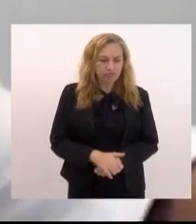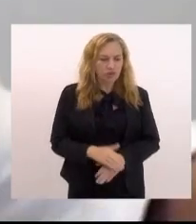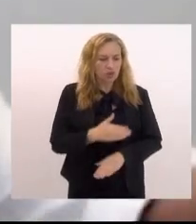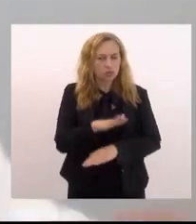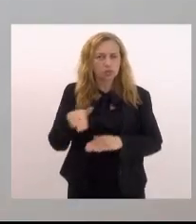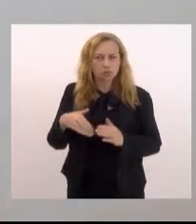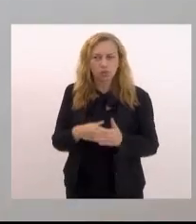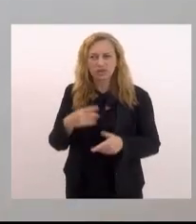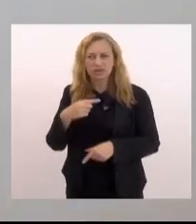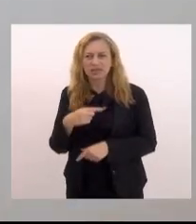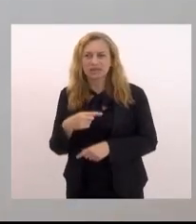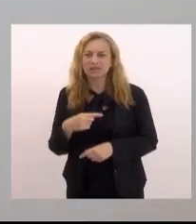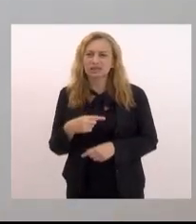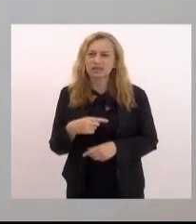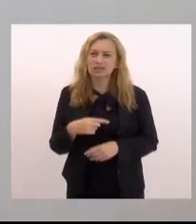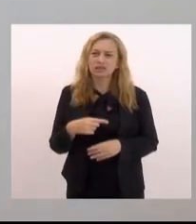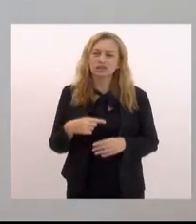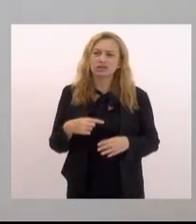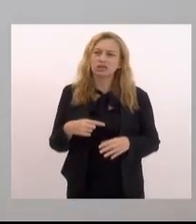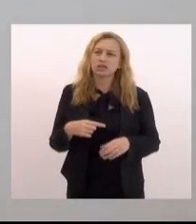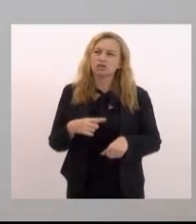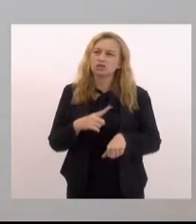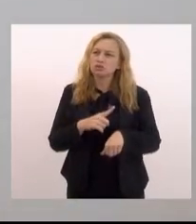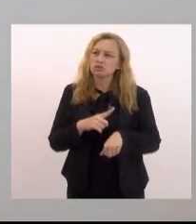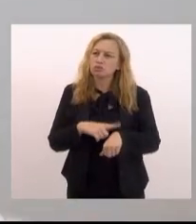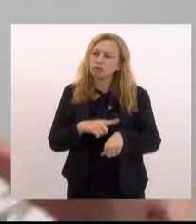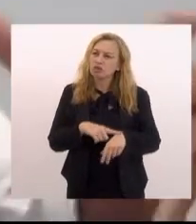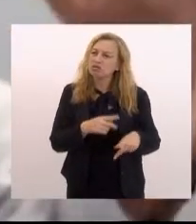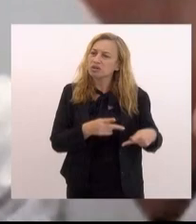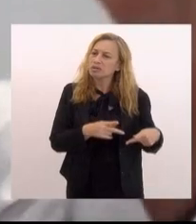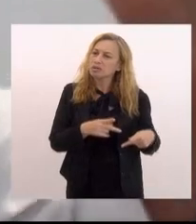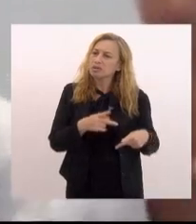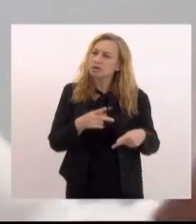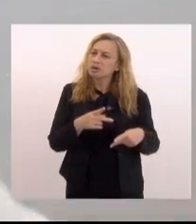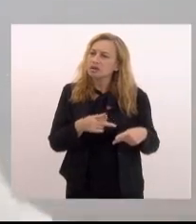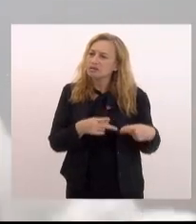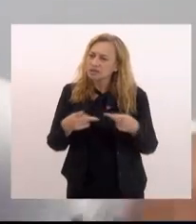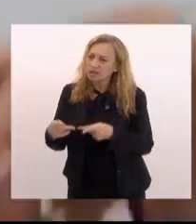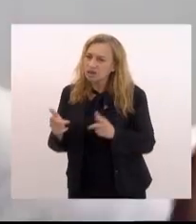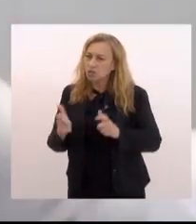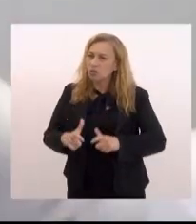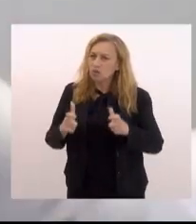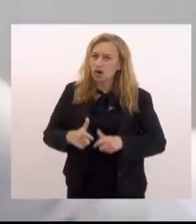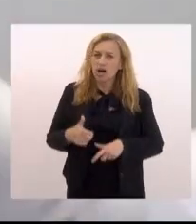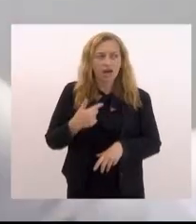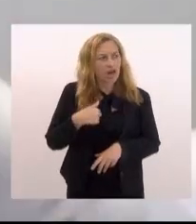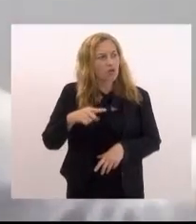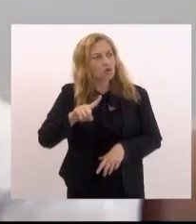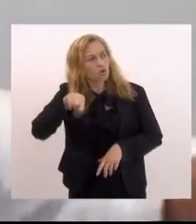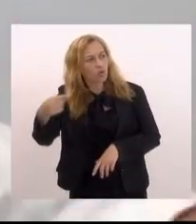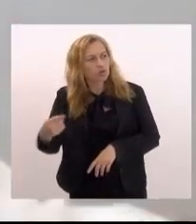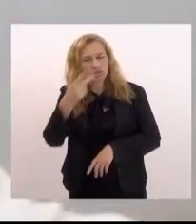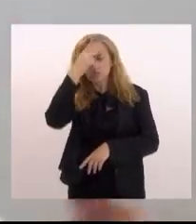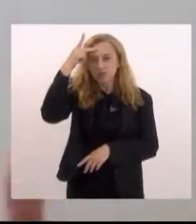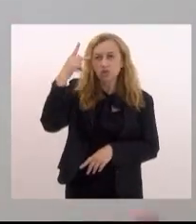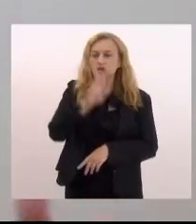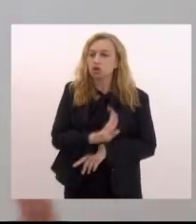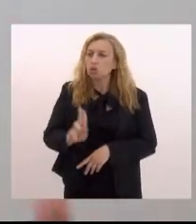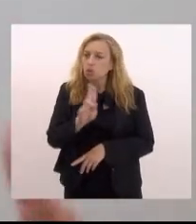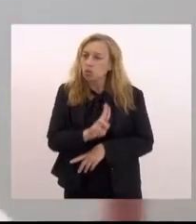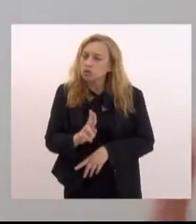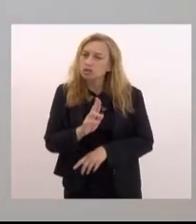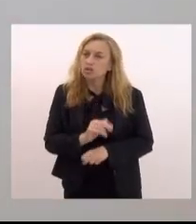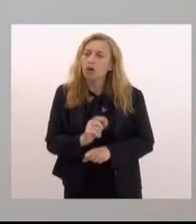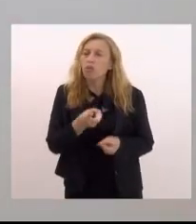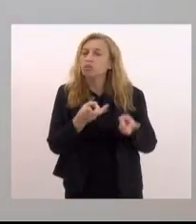todas as idas e vindas minhas pelo arco metropolitano, e tanto eu como outras pessoas que utilizam, o que